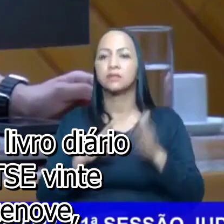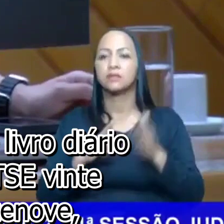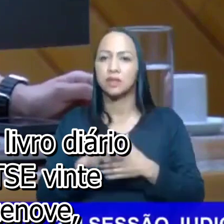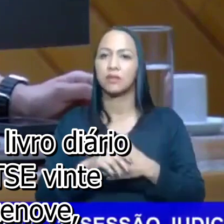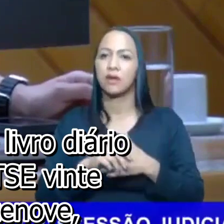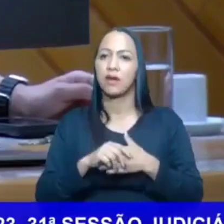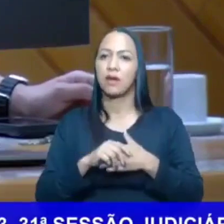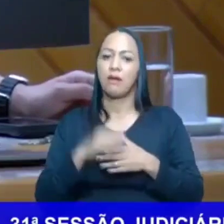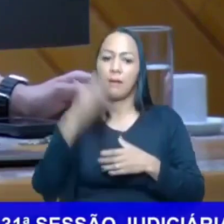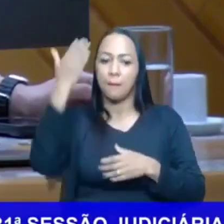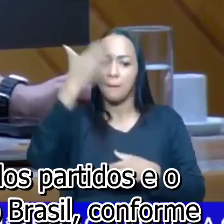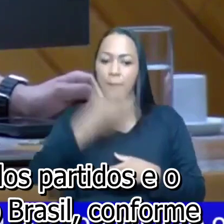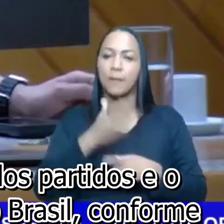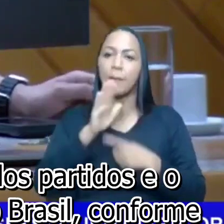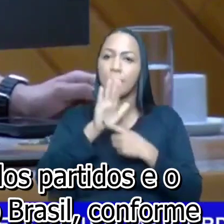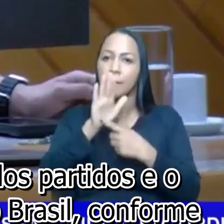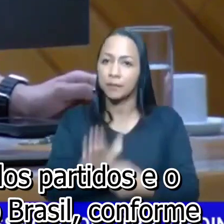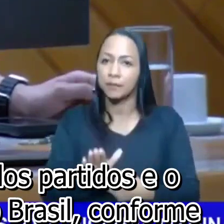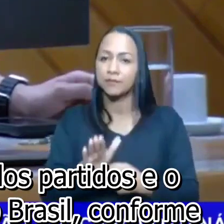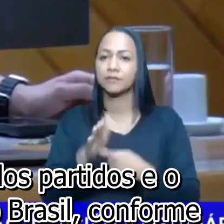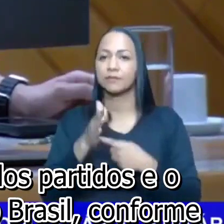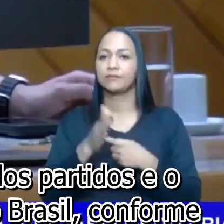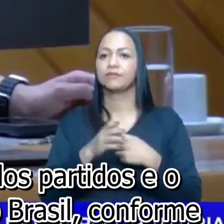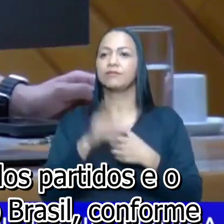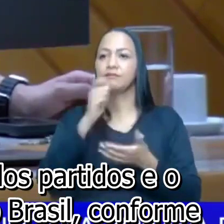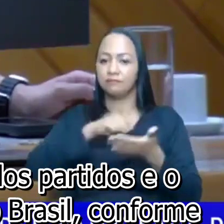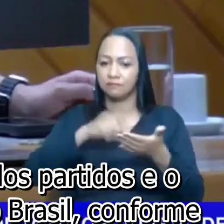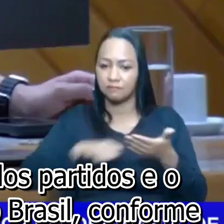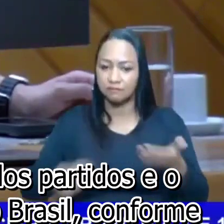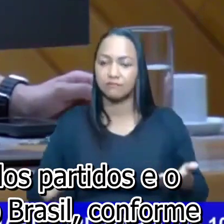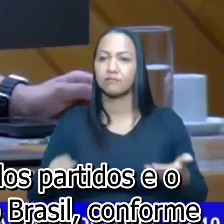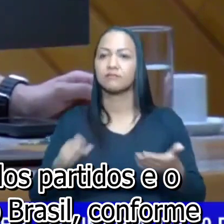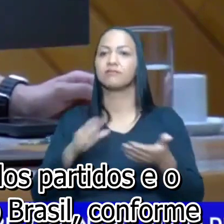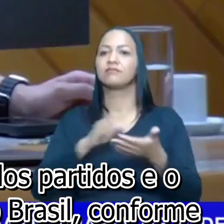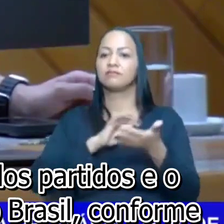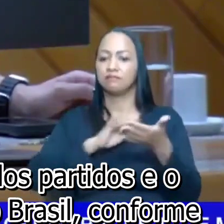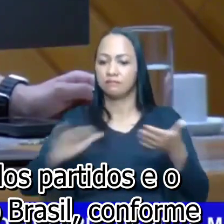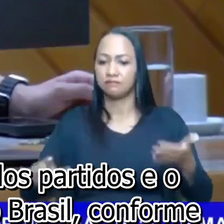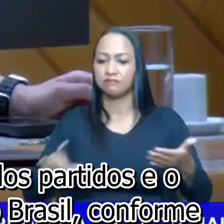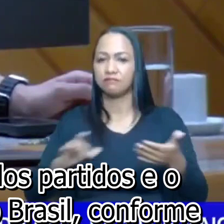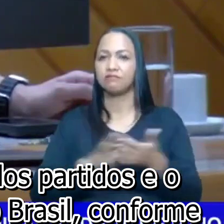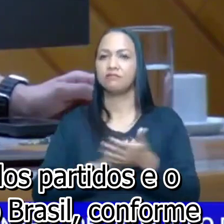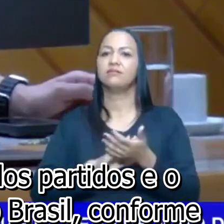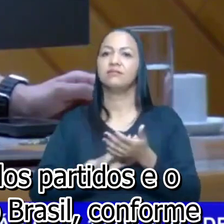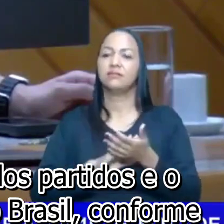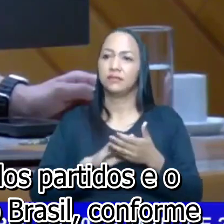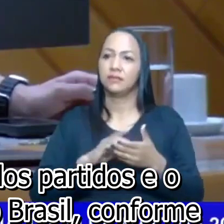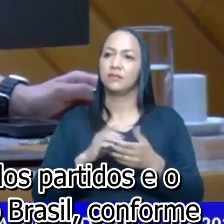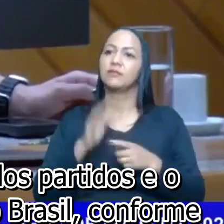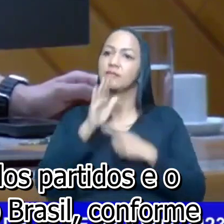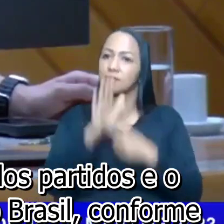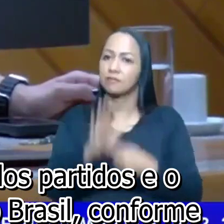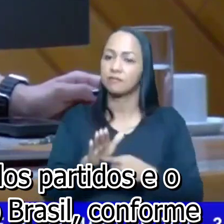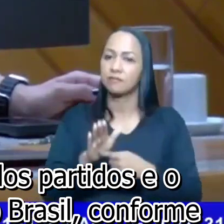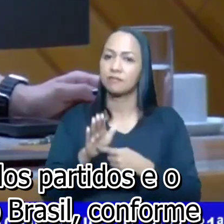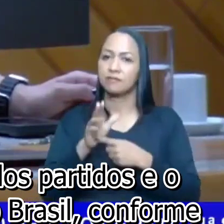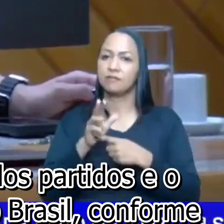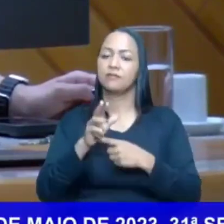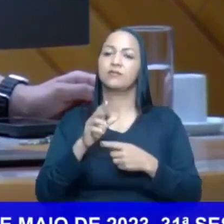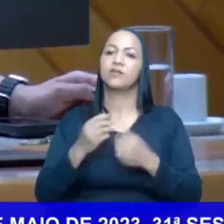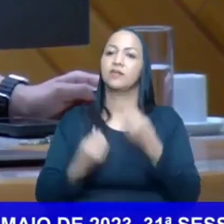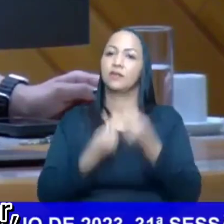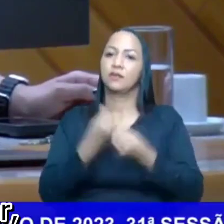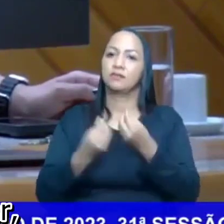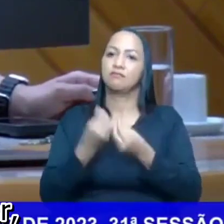23.604/2019 prevê como obrigatória a adoção da escritura digital pelos partidos e ulterior remessa da documentação à Receita Federal do Brasil,